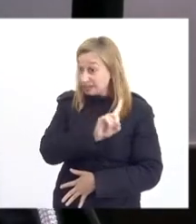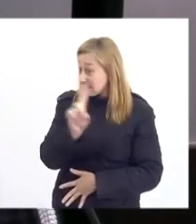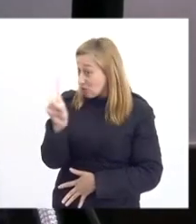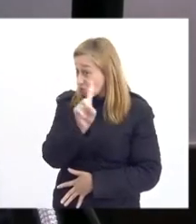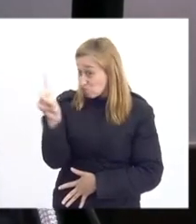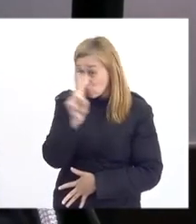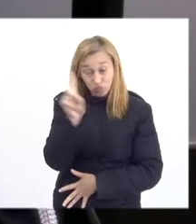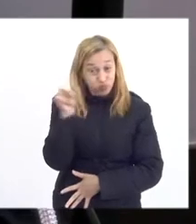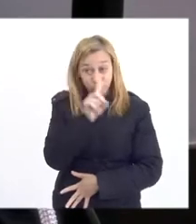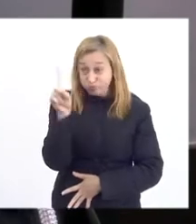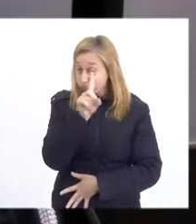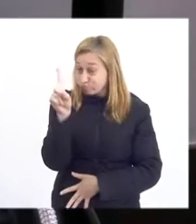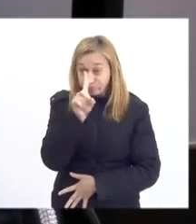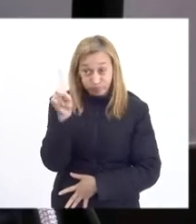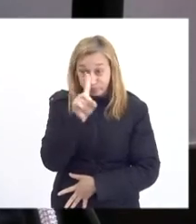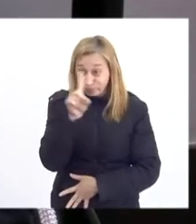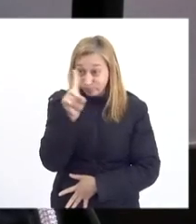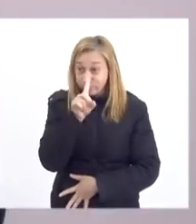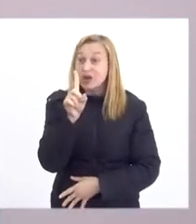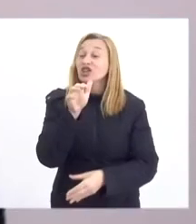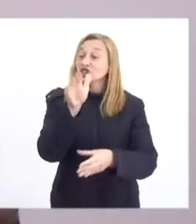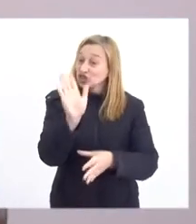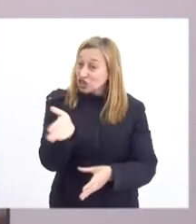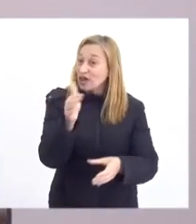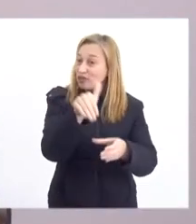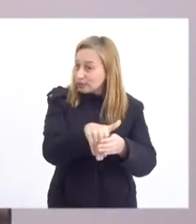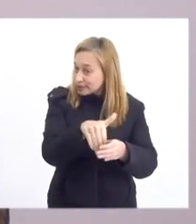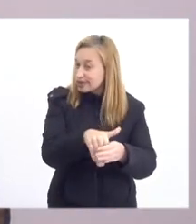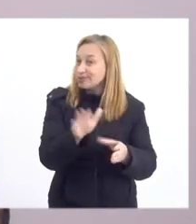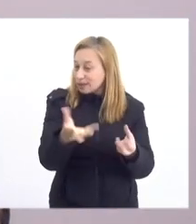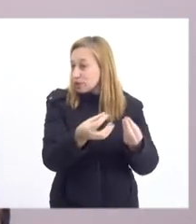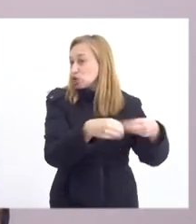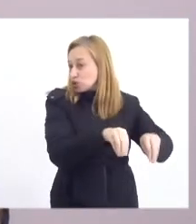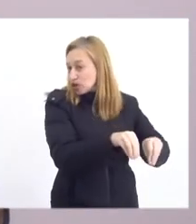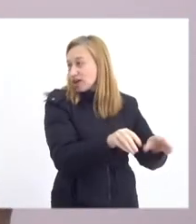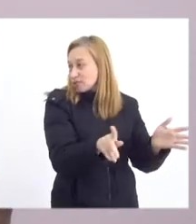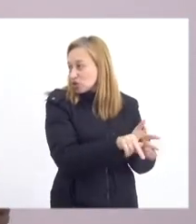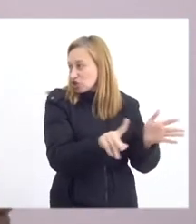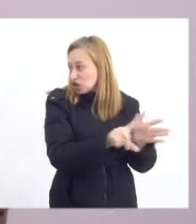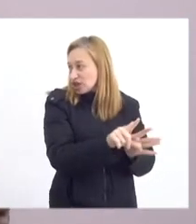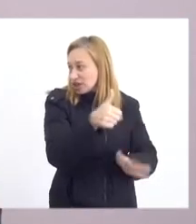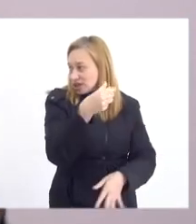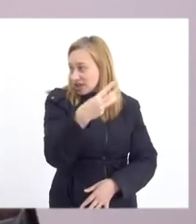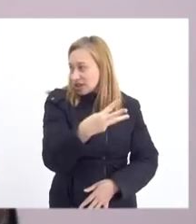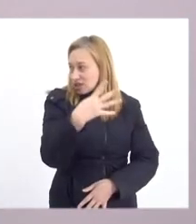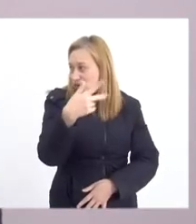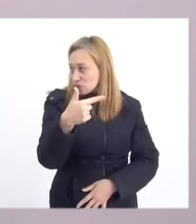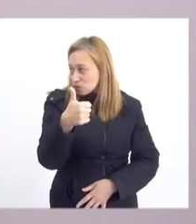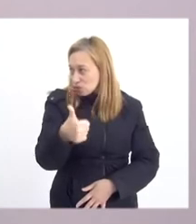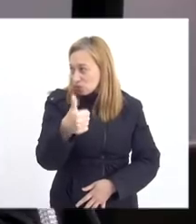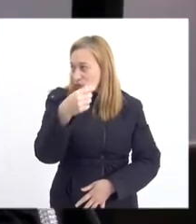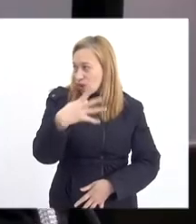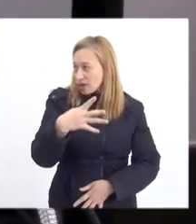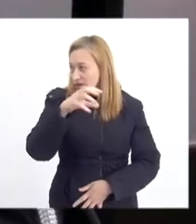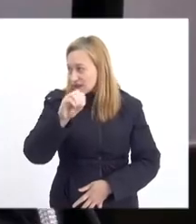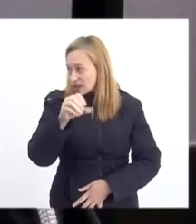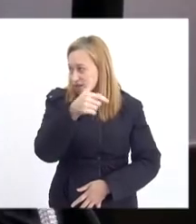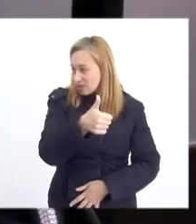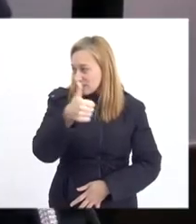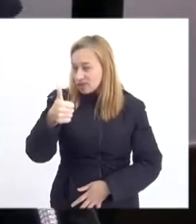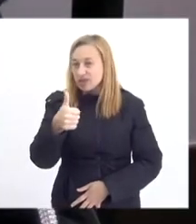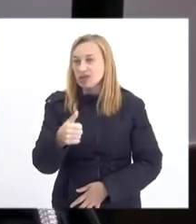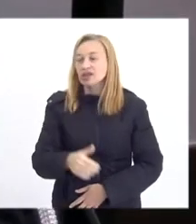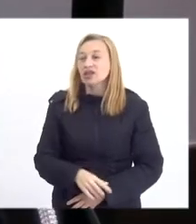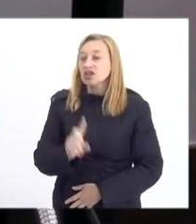falar para não... Que já votamos pela ilegalidade. Então, não... está prejudicado pelo projeto de lei 3240-2020. É só a referência, é para não ler,